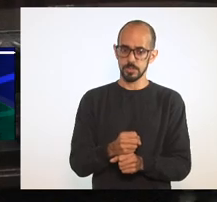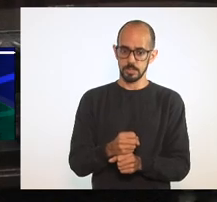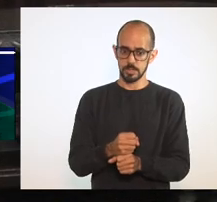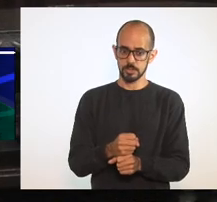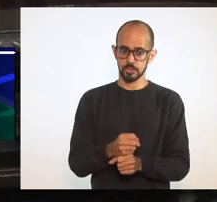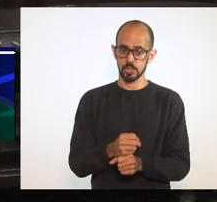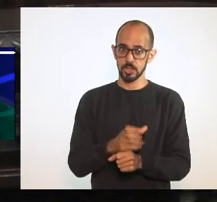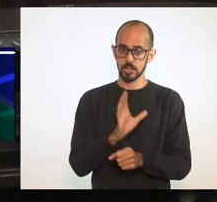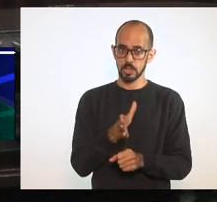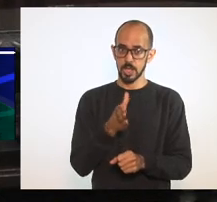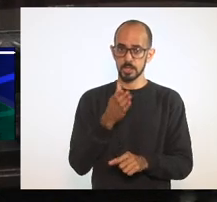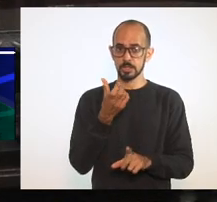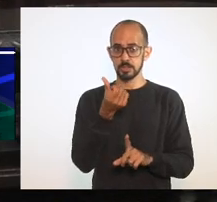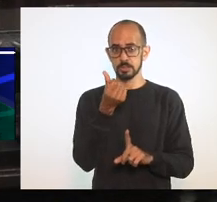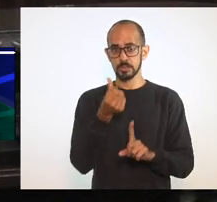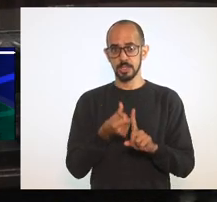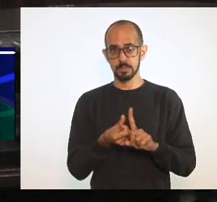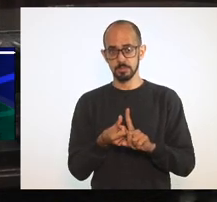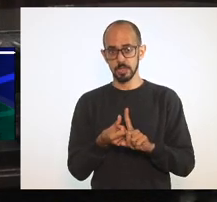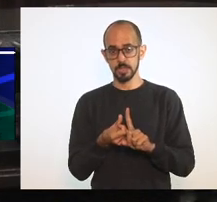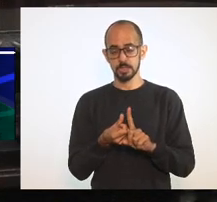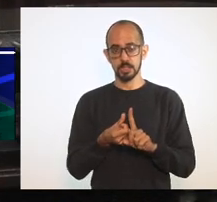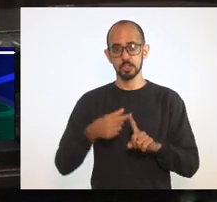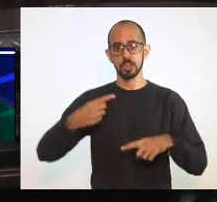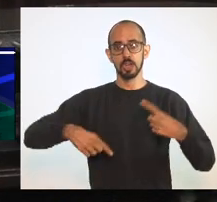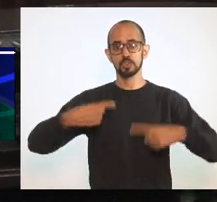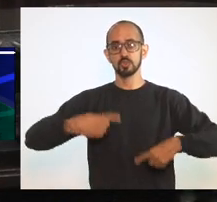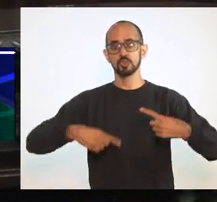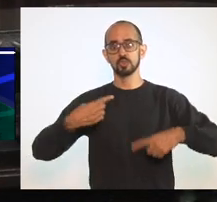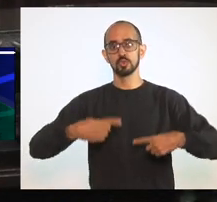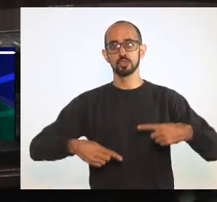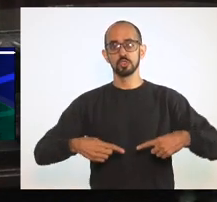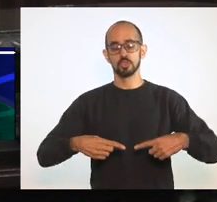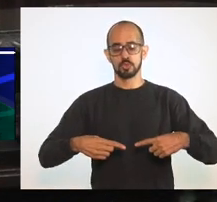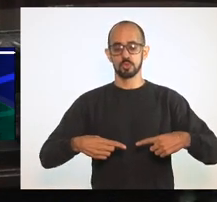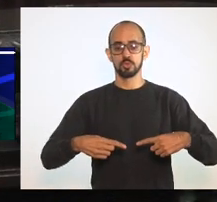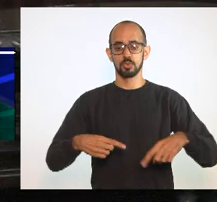mais de 6 meses discutindo com a ANP para que a gente pudesse ter